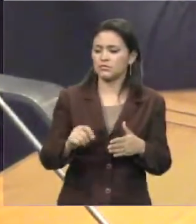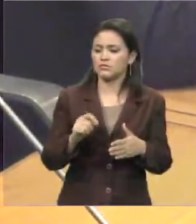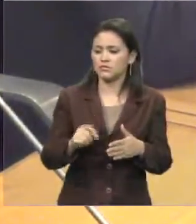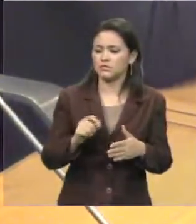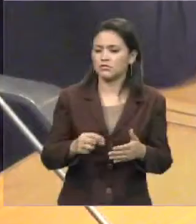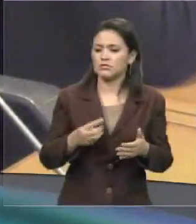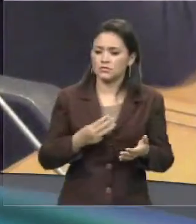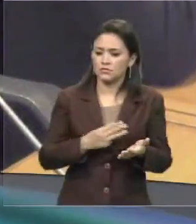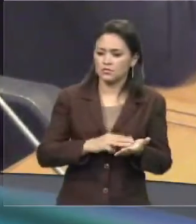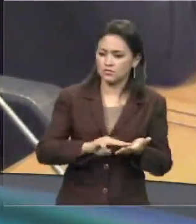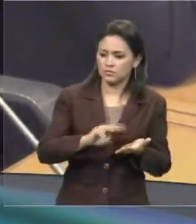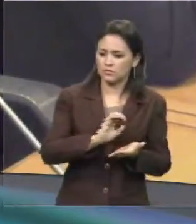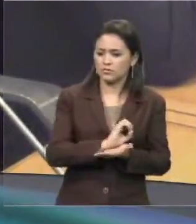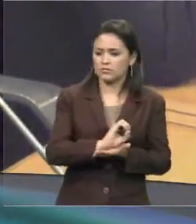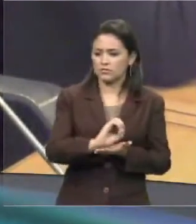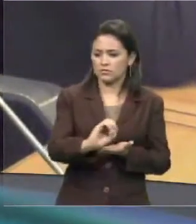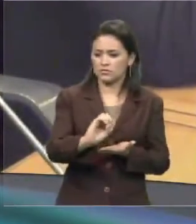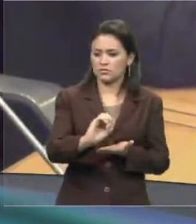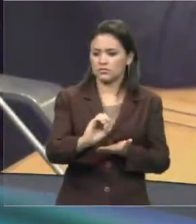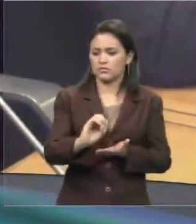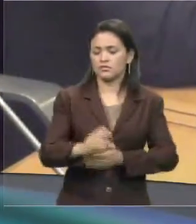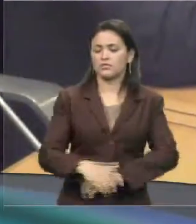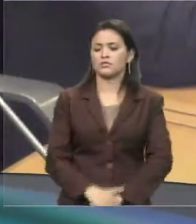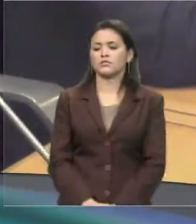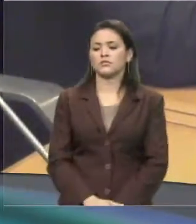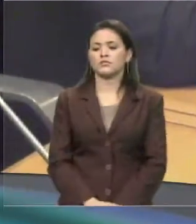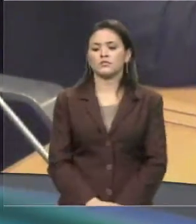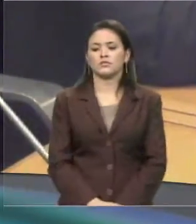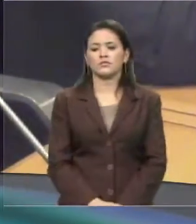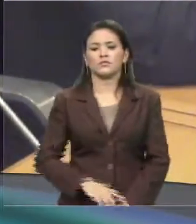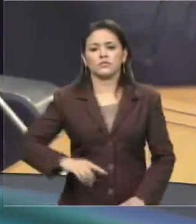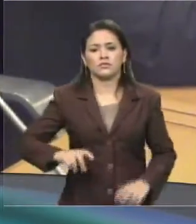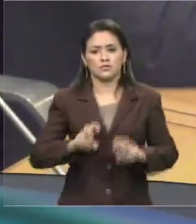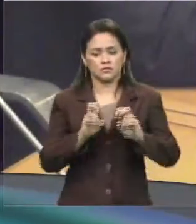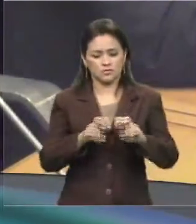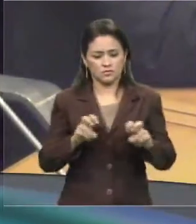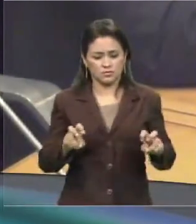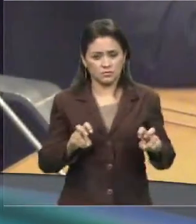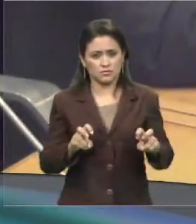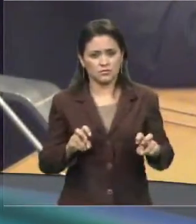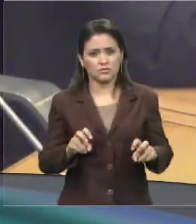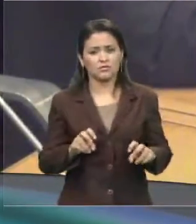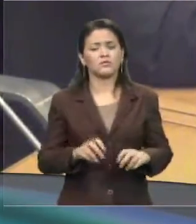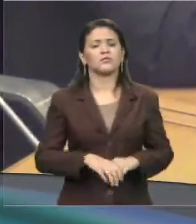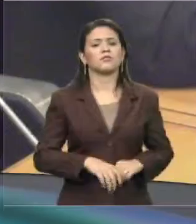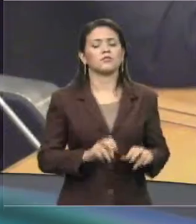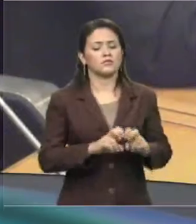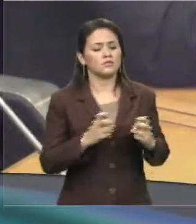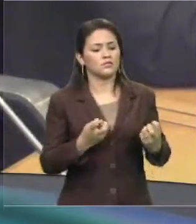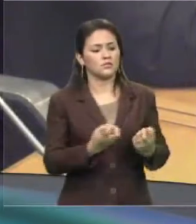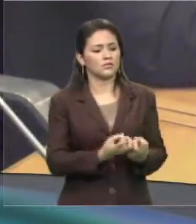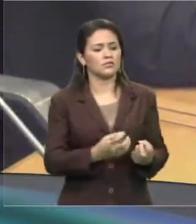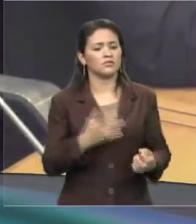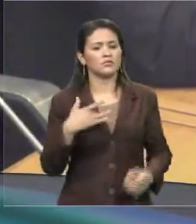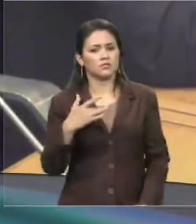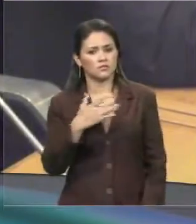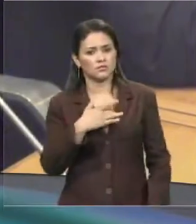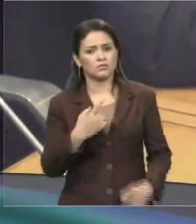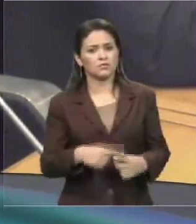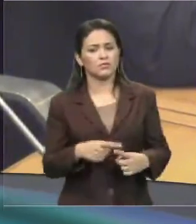encaminhe um ofício para esta Comissão de Saúde, para que a gente possa